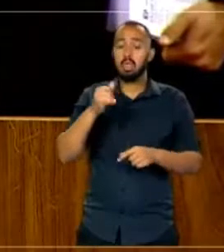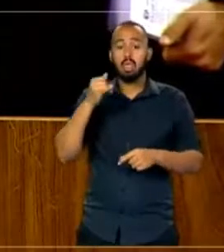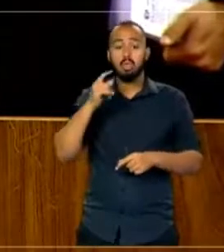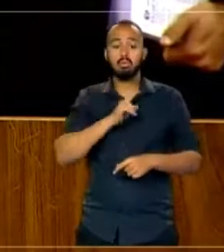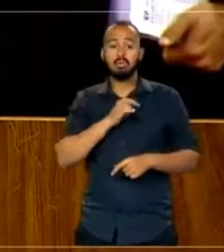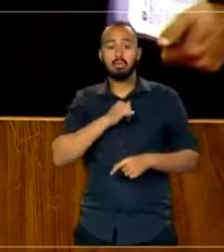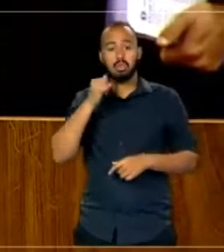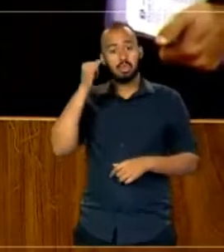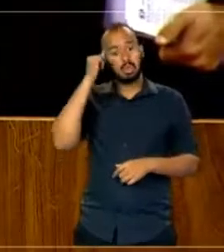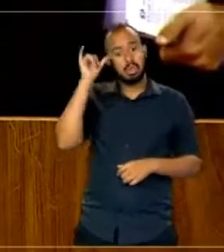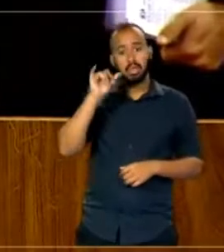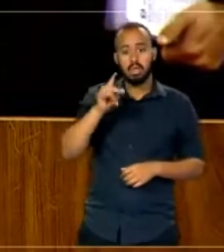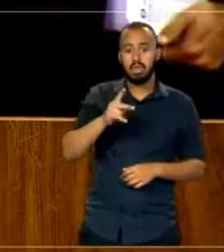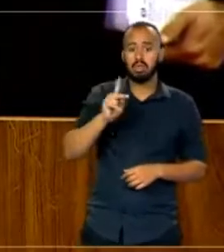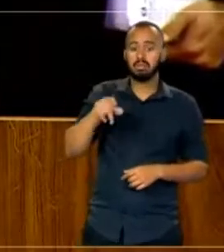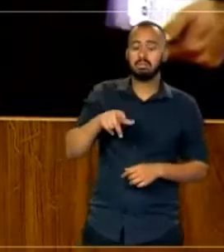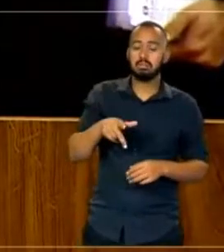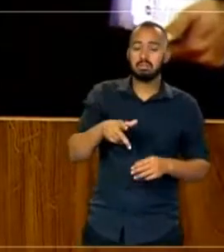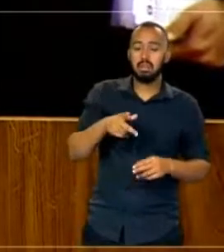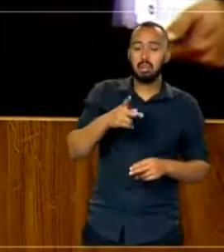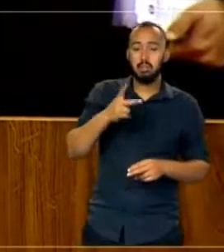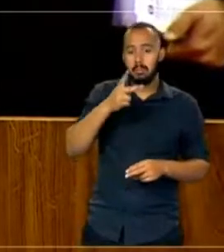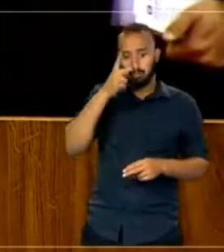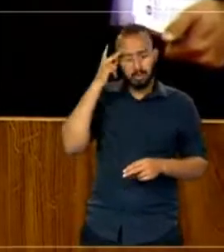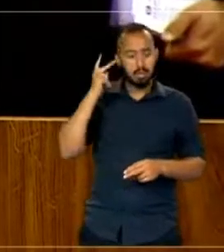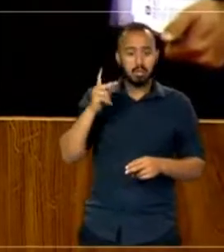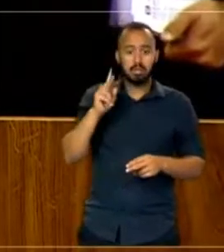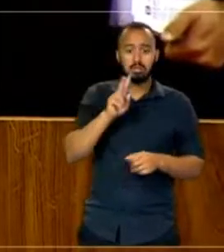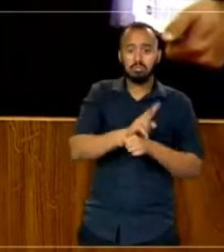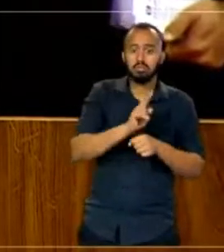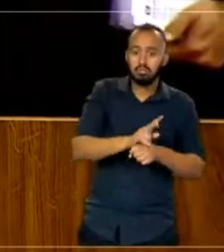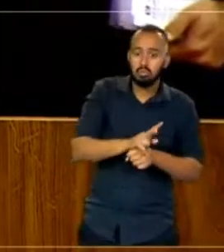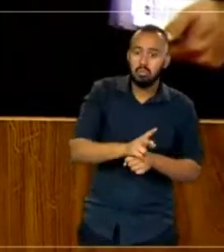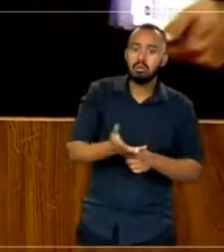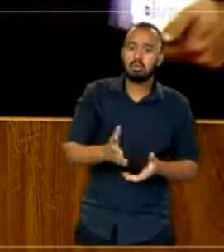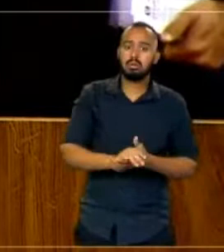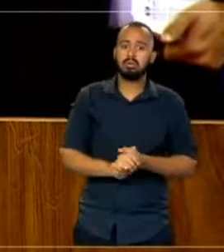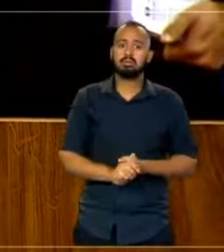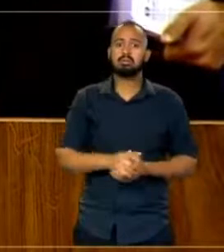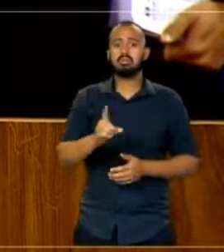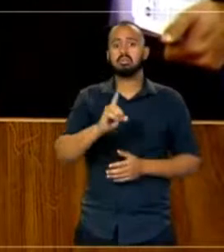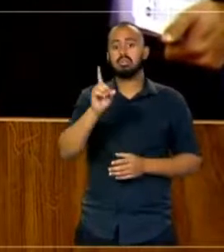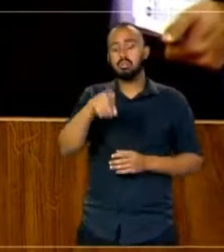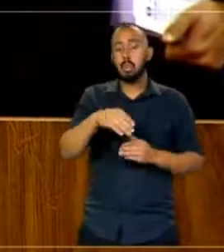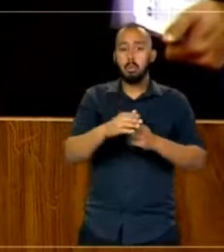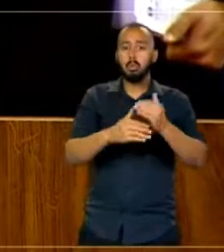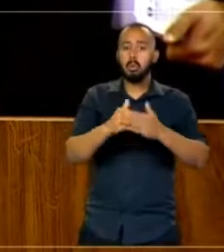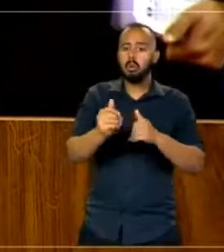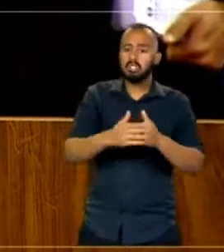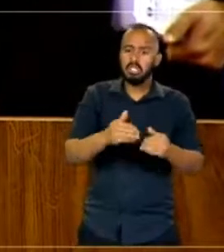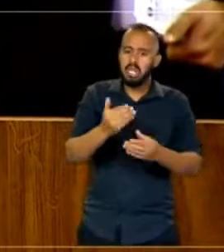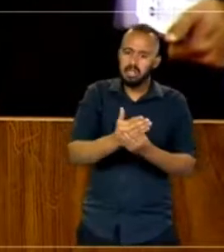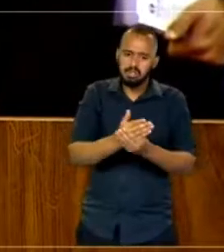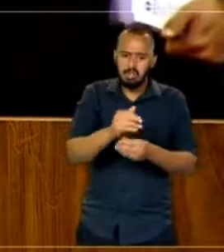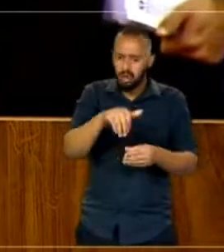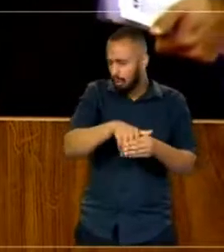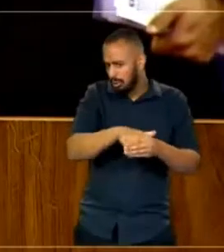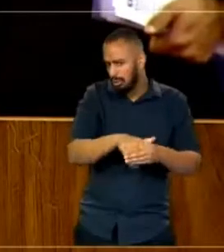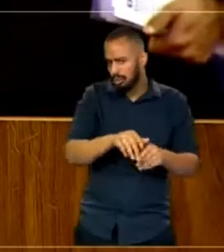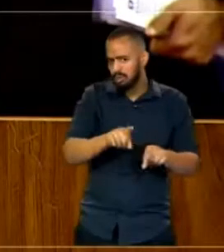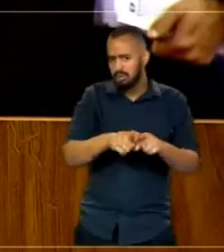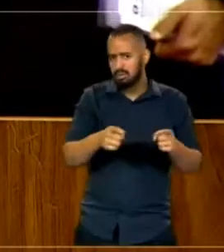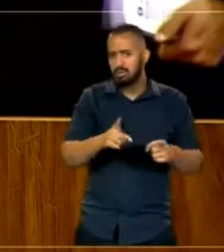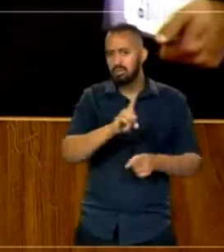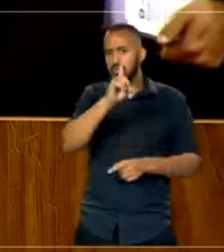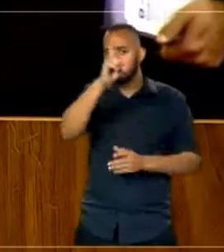da lisura, da rigidez, da segurança do processo eleitoral e dos direitos do eleitor, mas eu vejo isso como uma